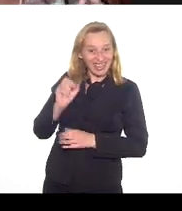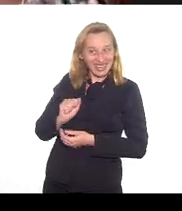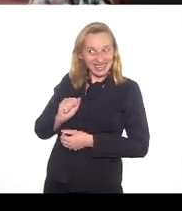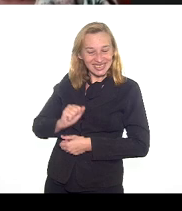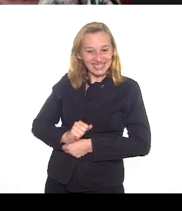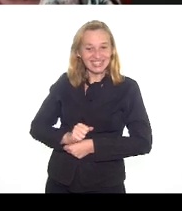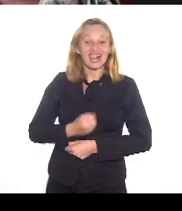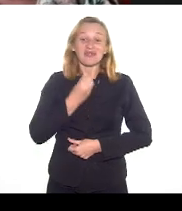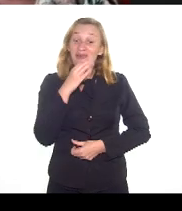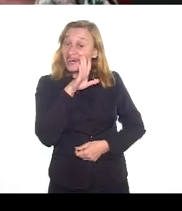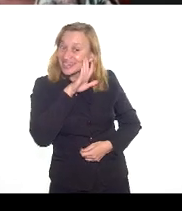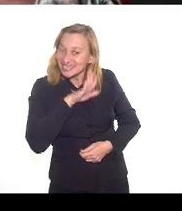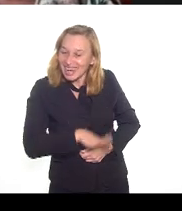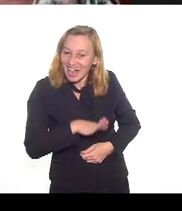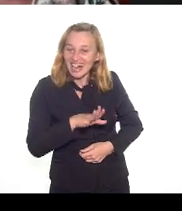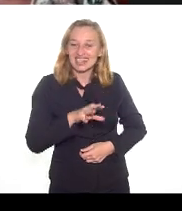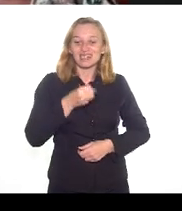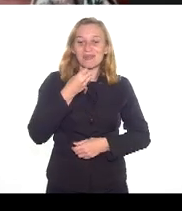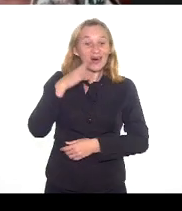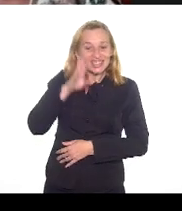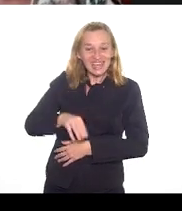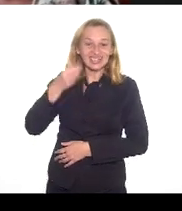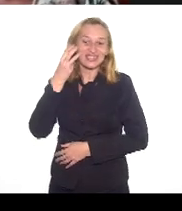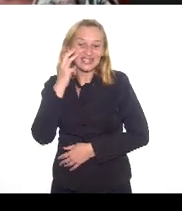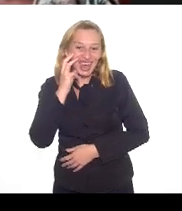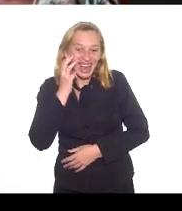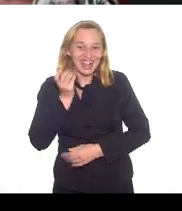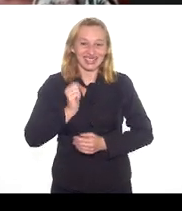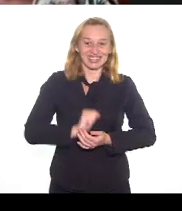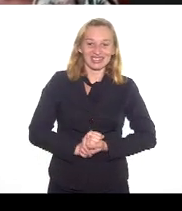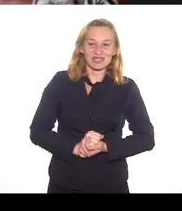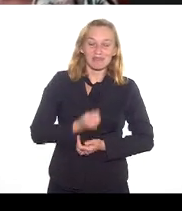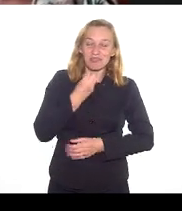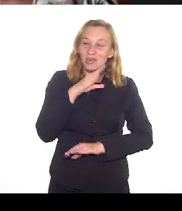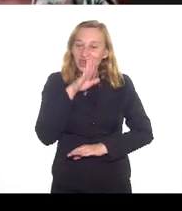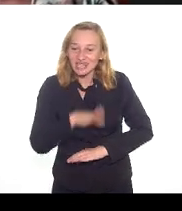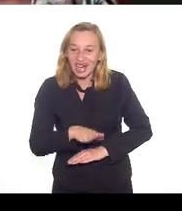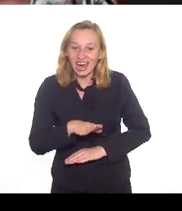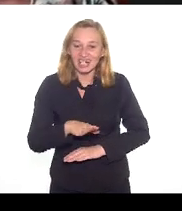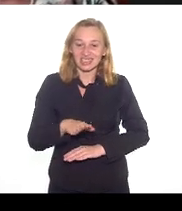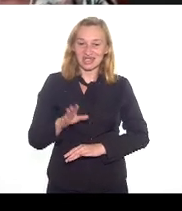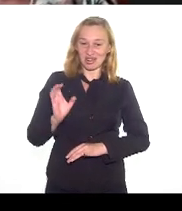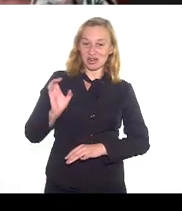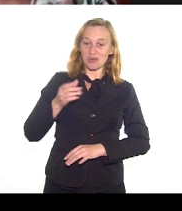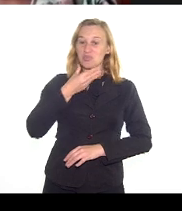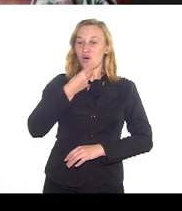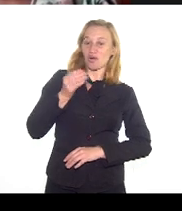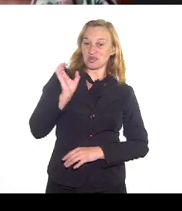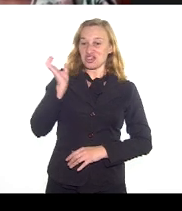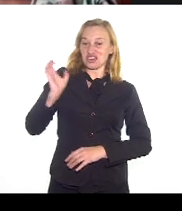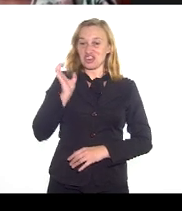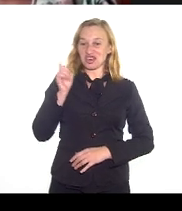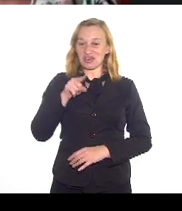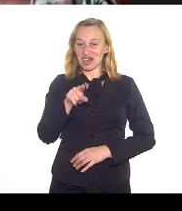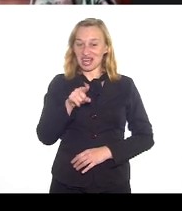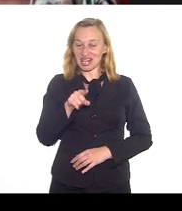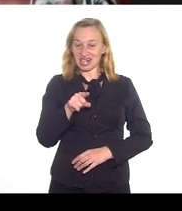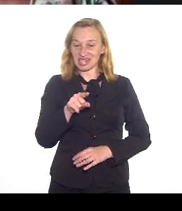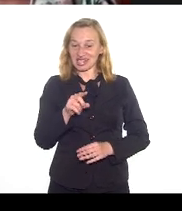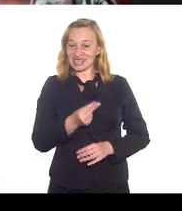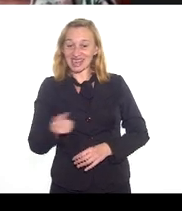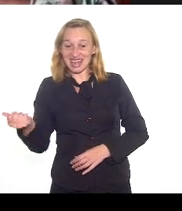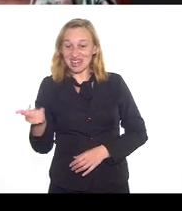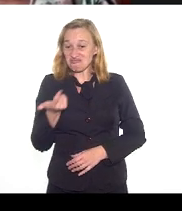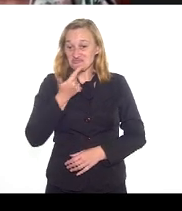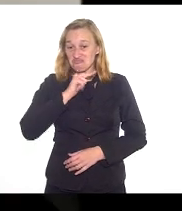Boa tarde, Valdeque. Boa tarde com o Playboy, né, André? Sem ele, fica sem graça. É